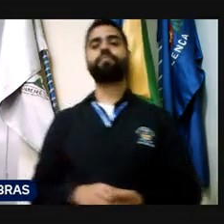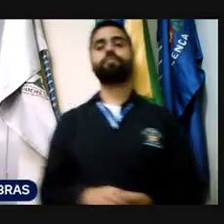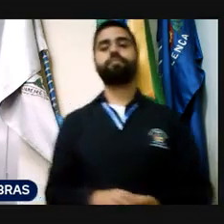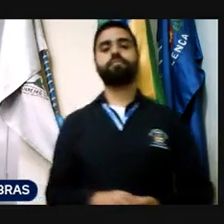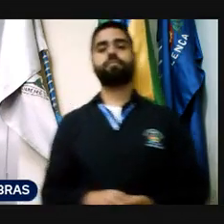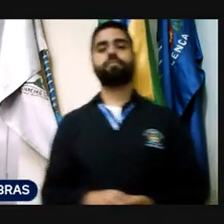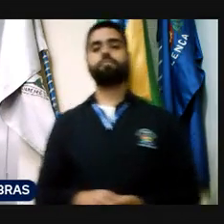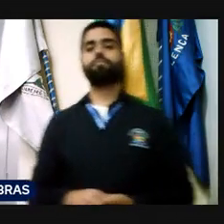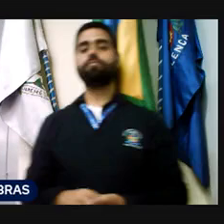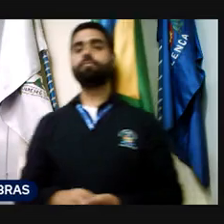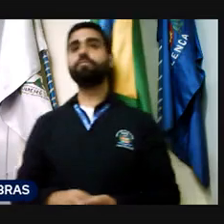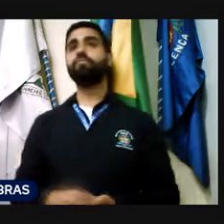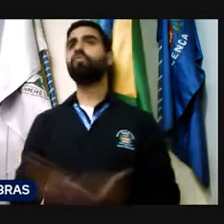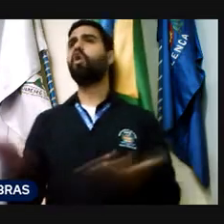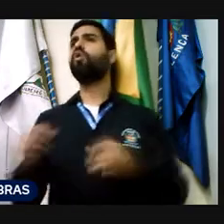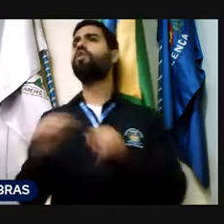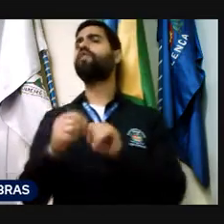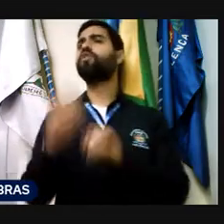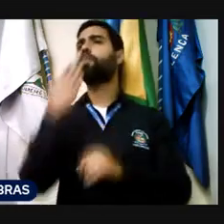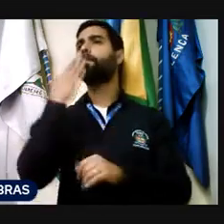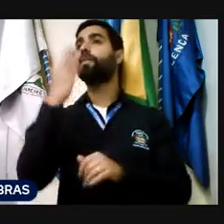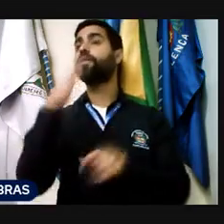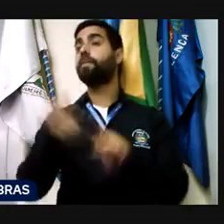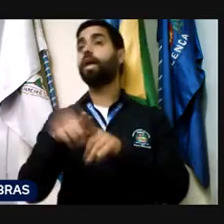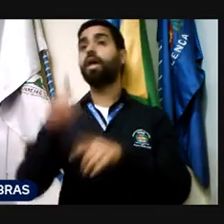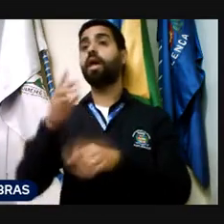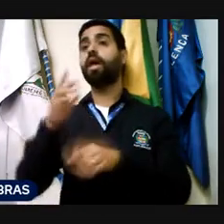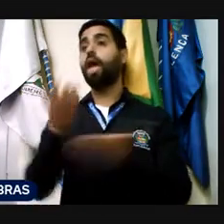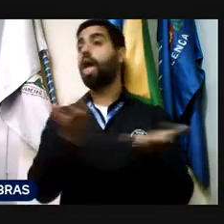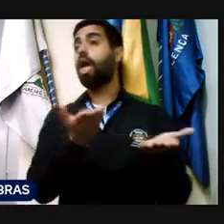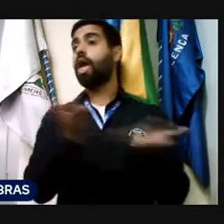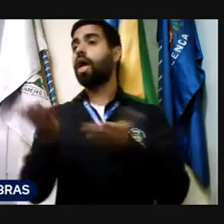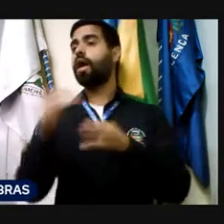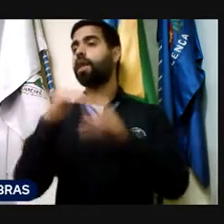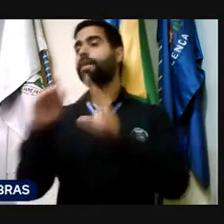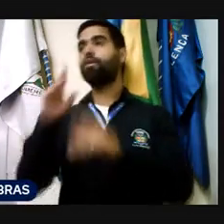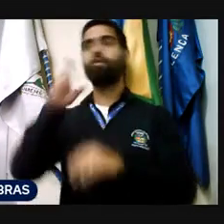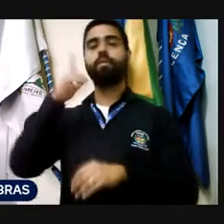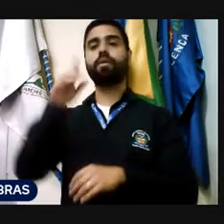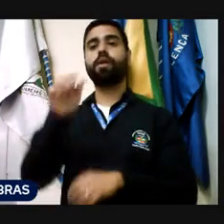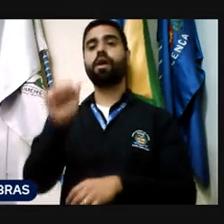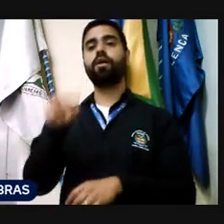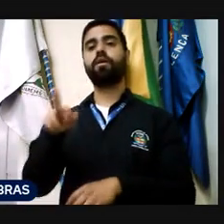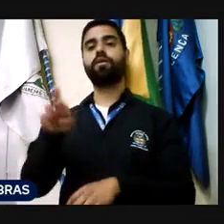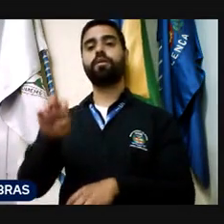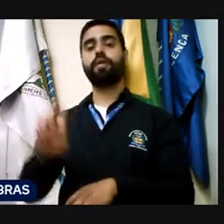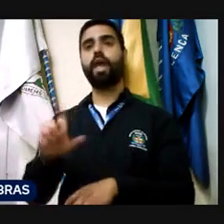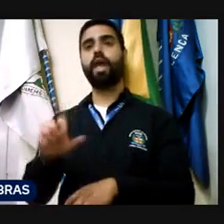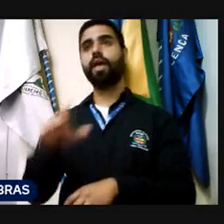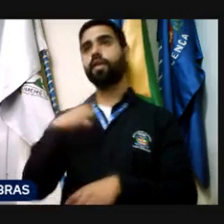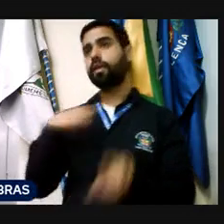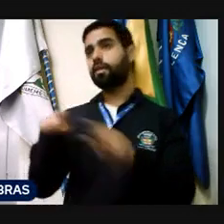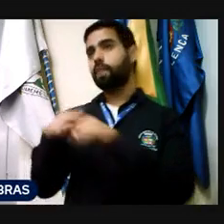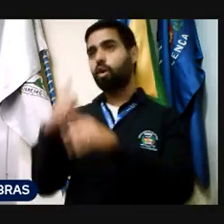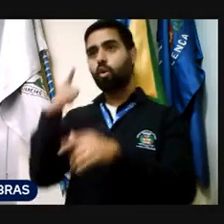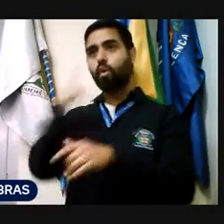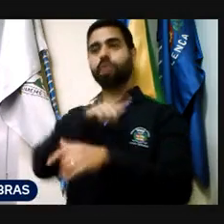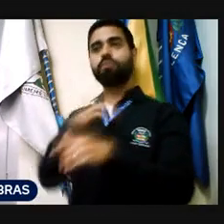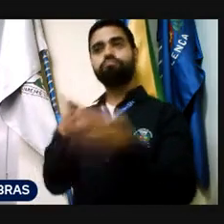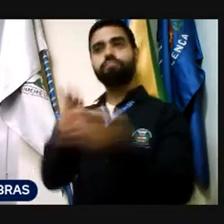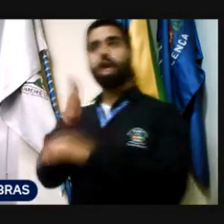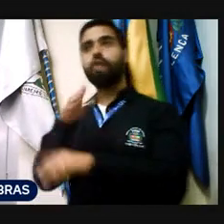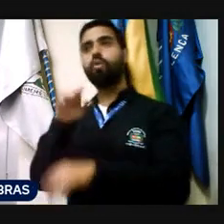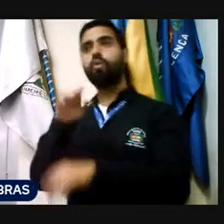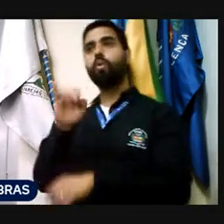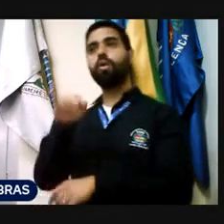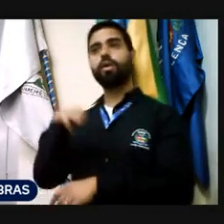Fiz um requerimento hoje, encaminhando ao deputado André Correia, que tem acesso ao INEA, que é